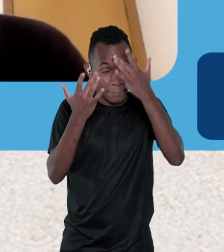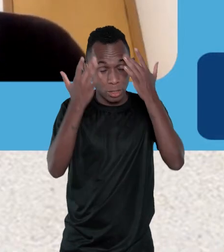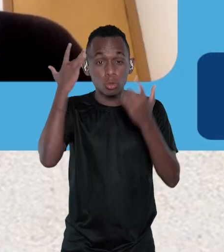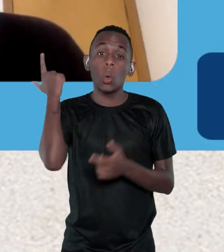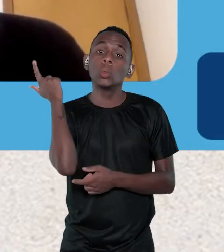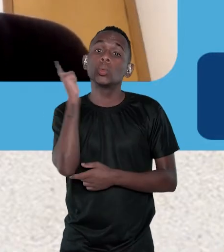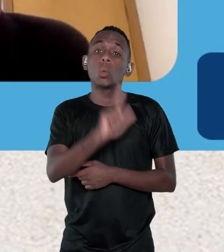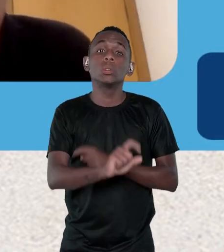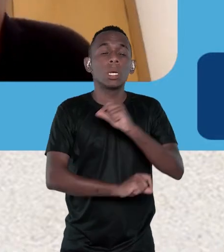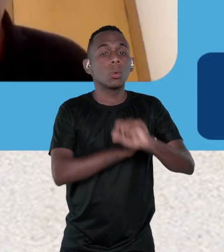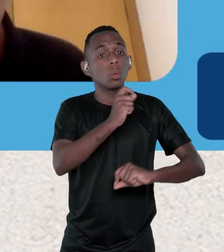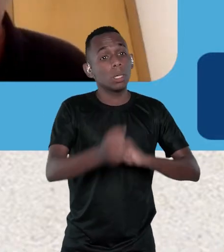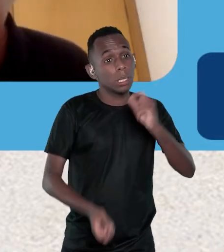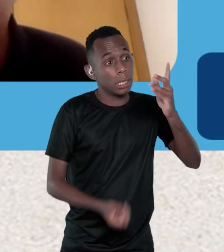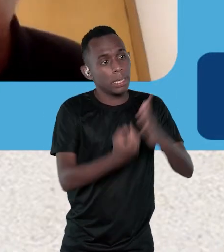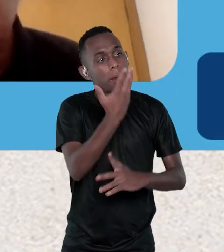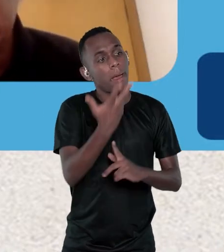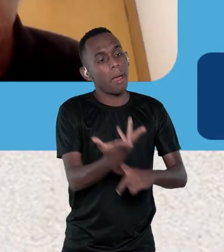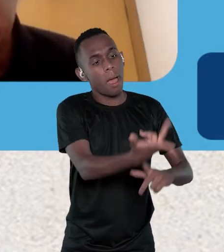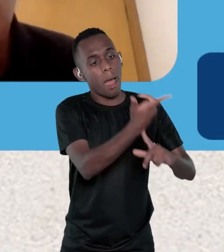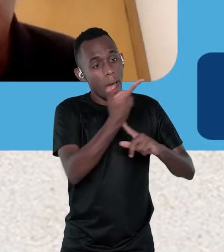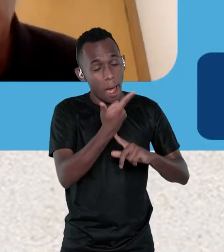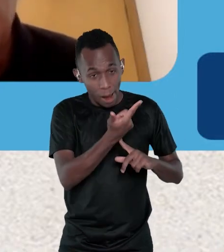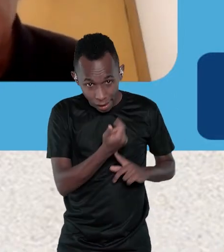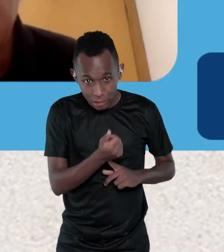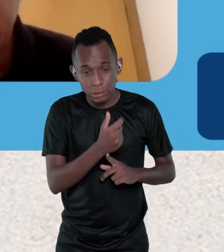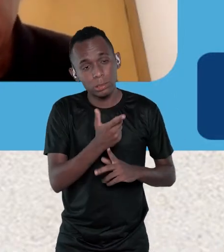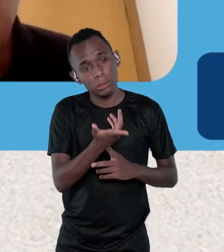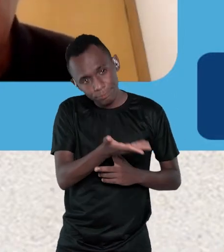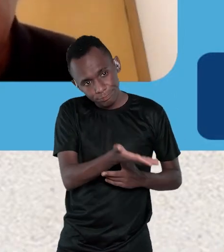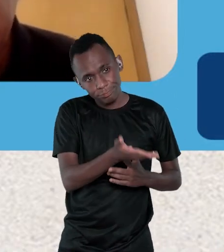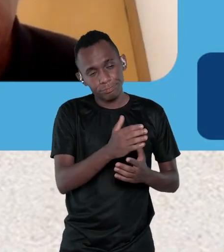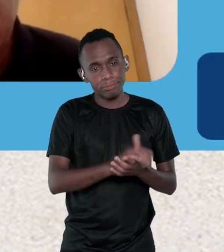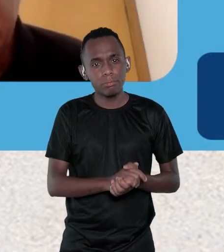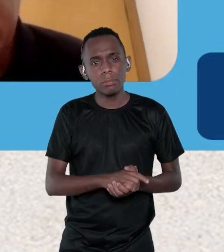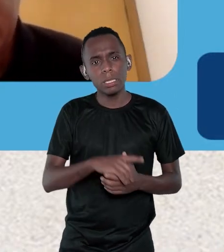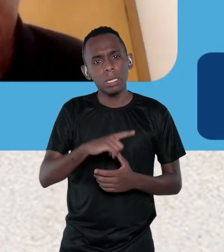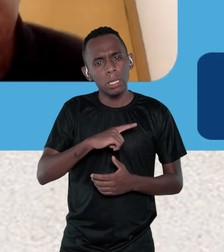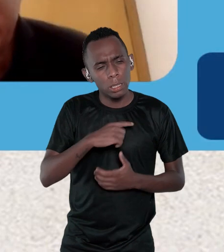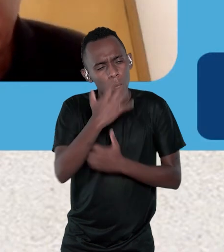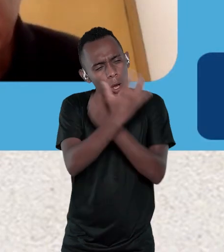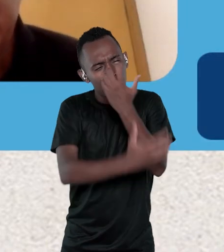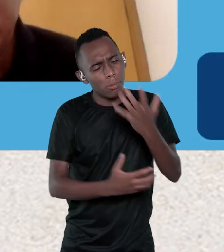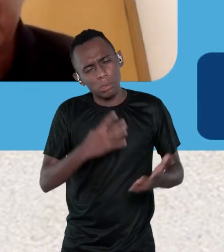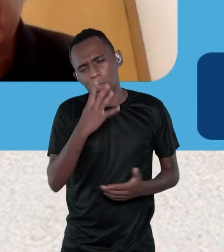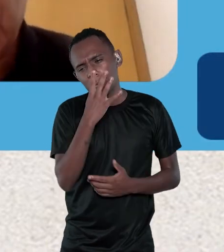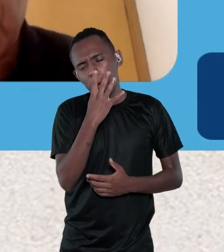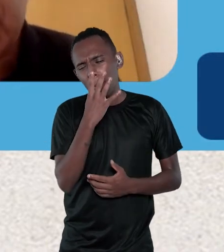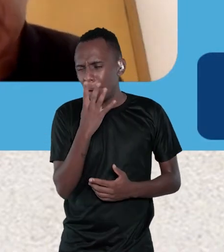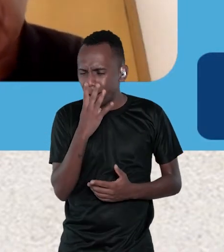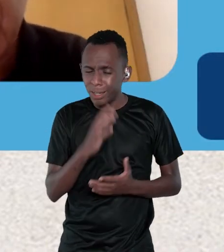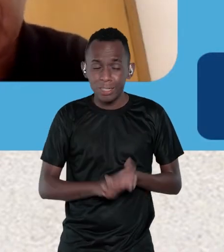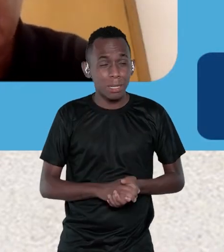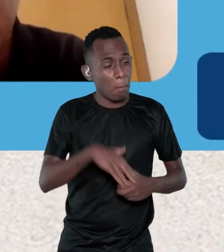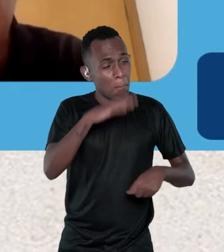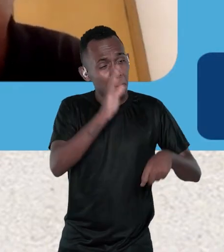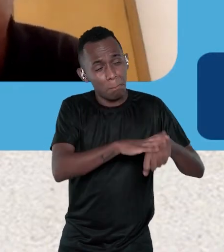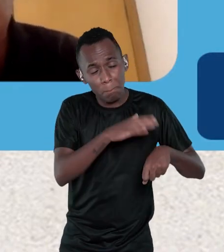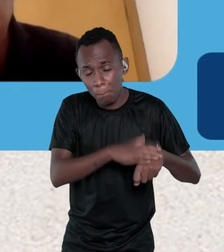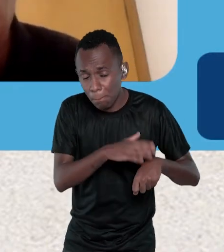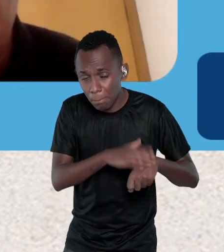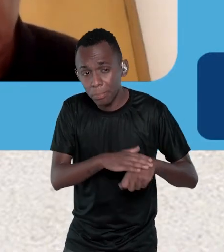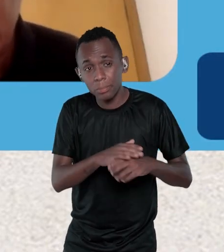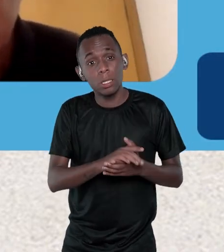impressionante como que ainda as pessoas conseguem lá criar arte, né? Tem um artesanato